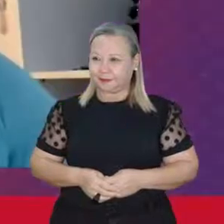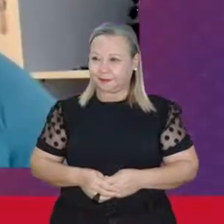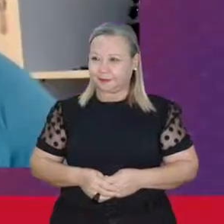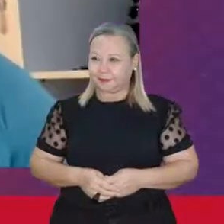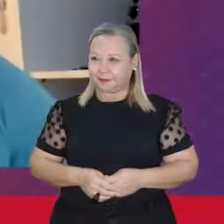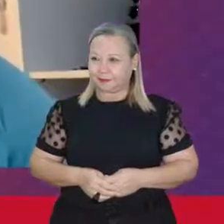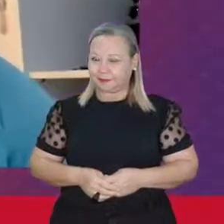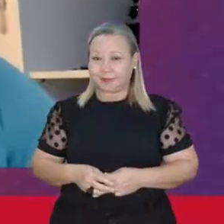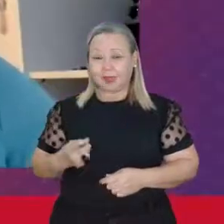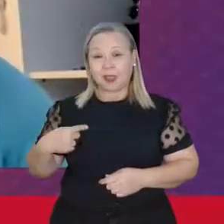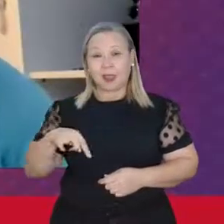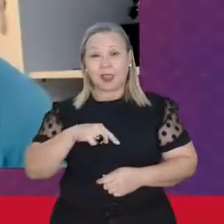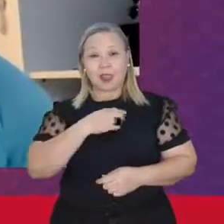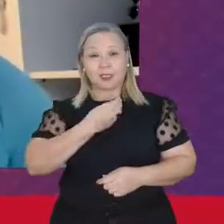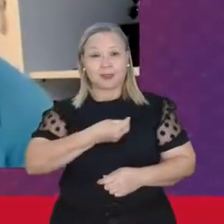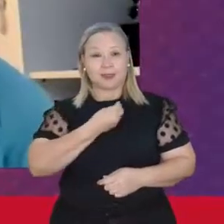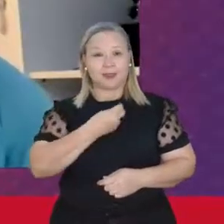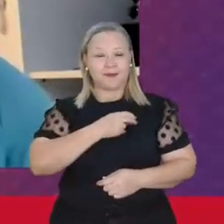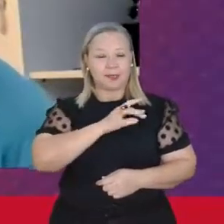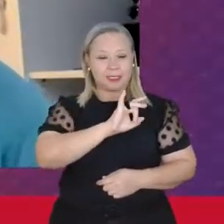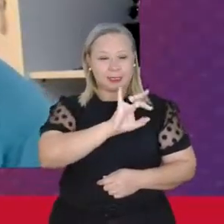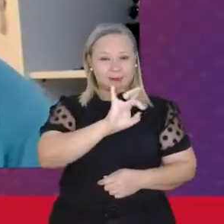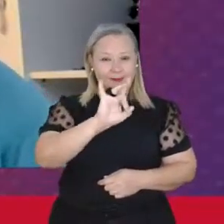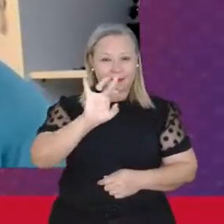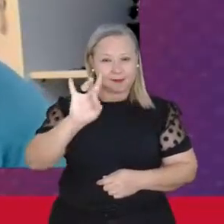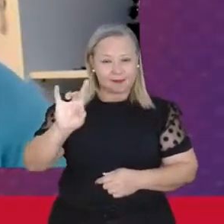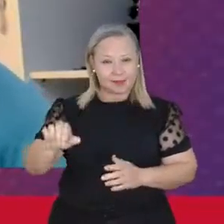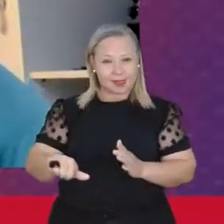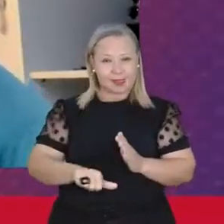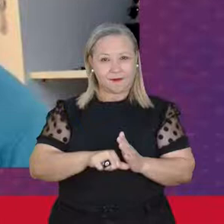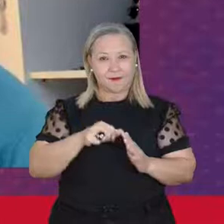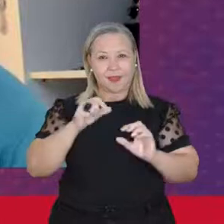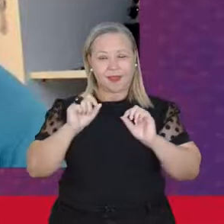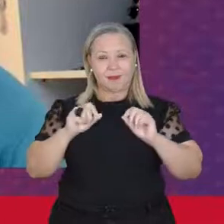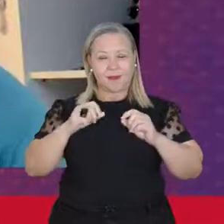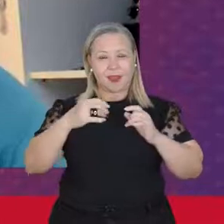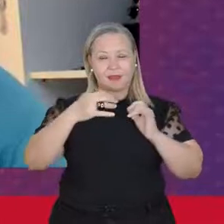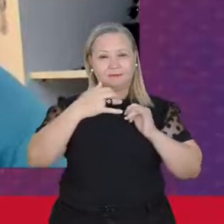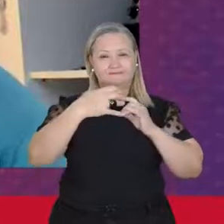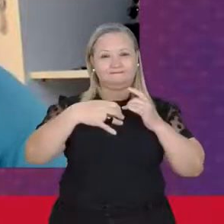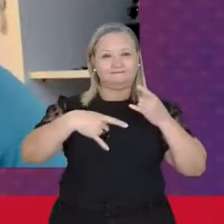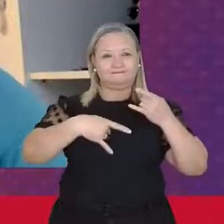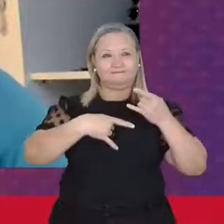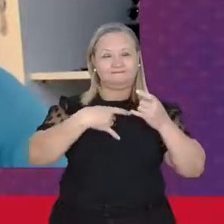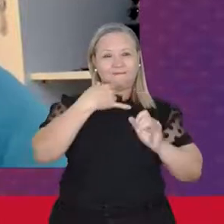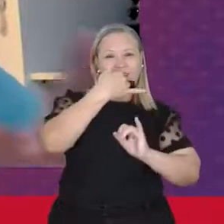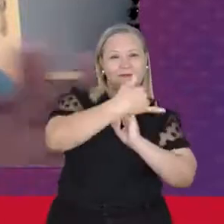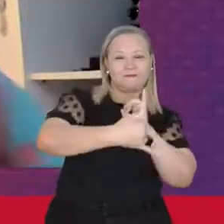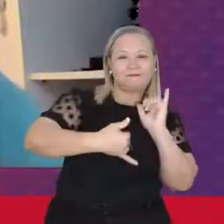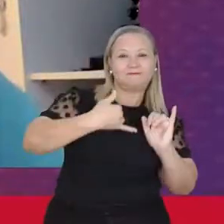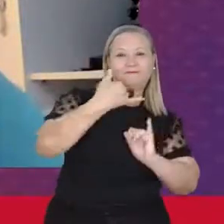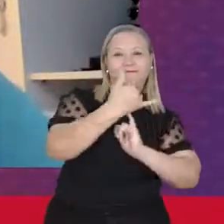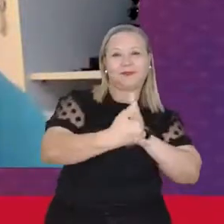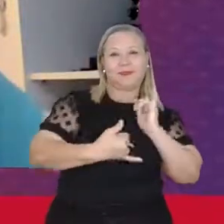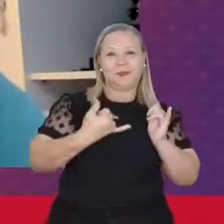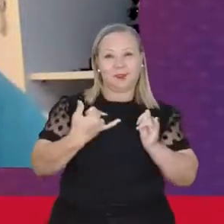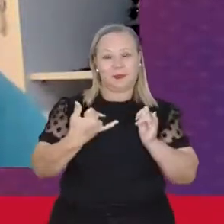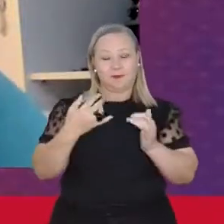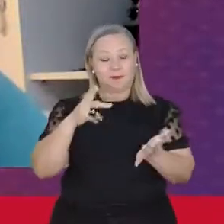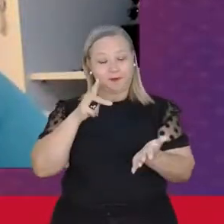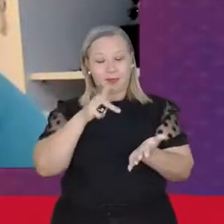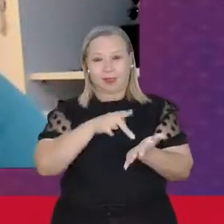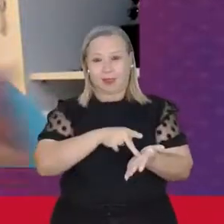A nossa vida é cada vez mais virtual e a